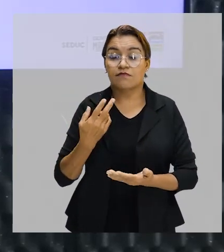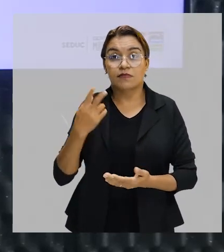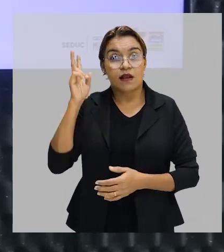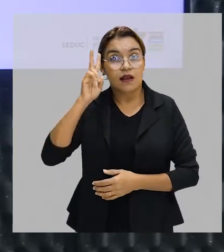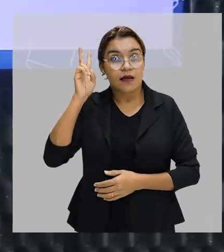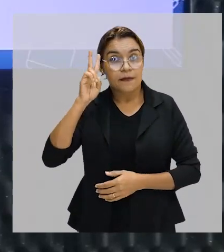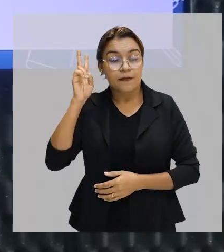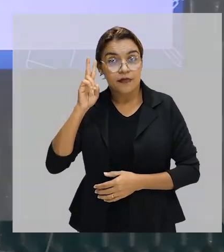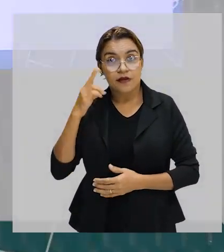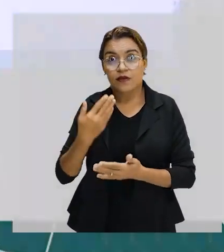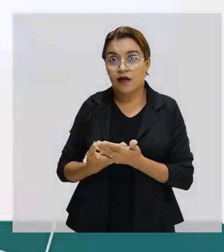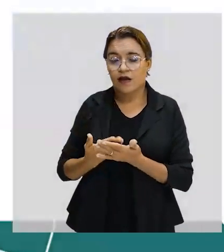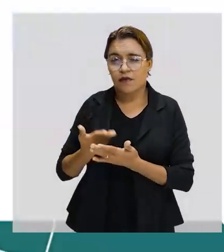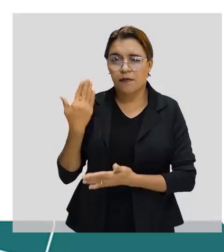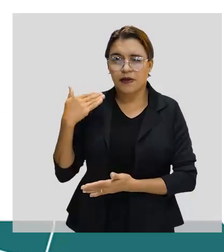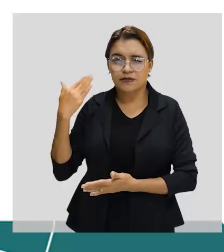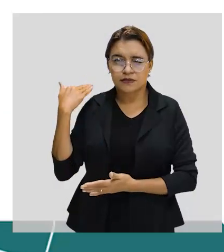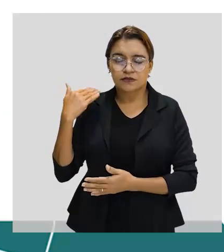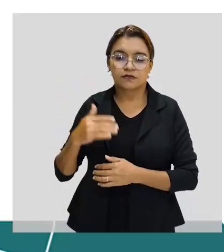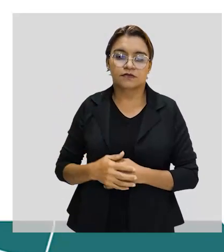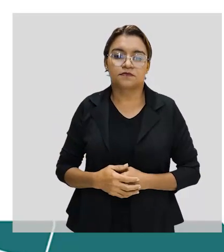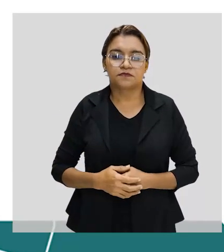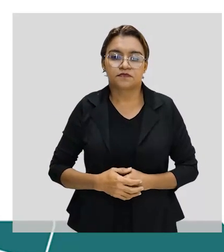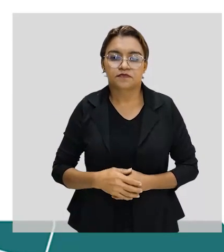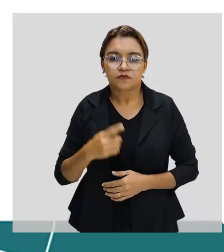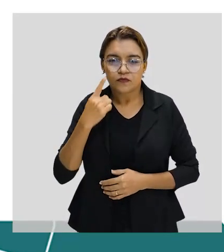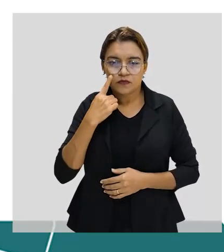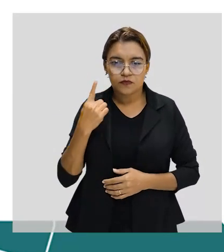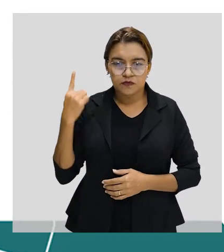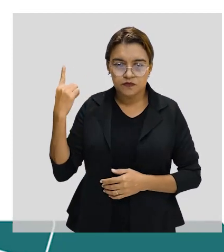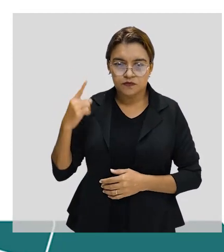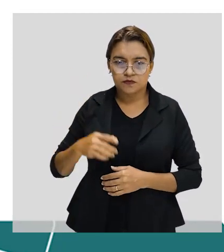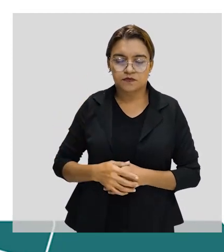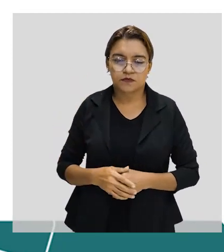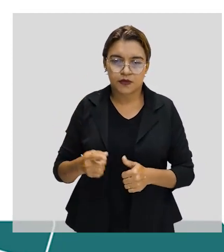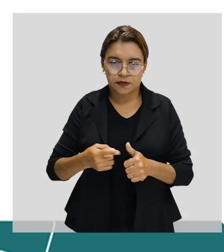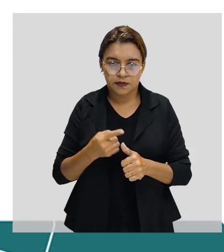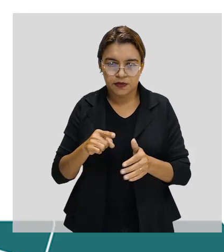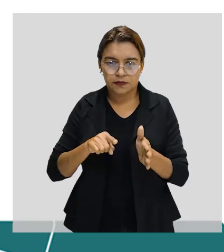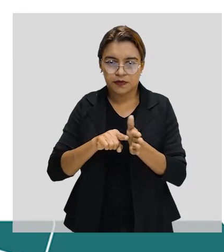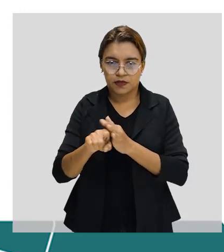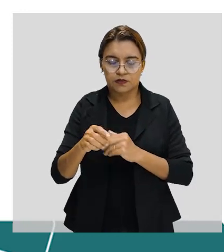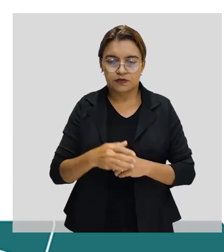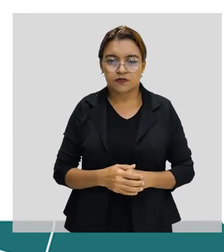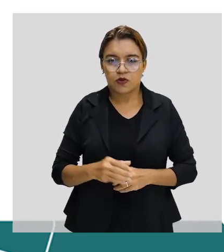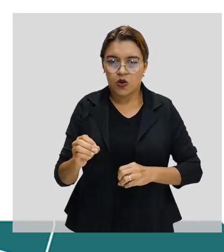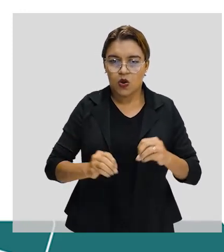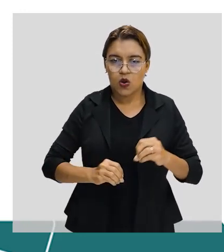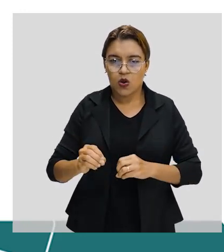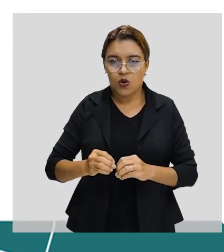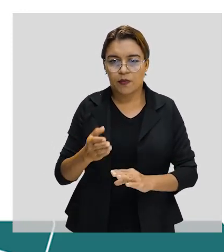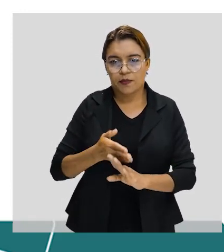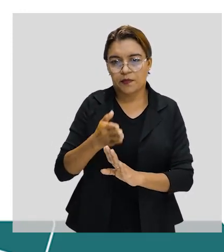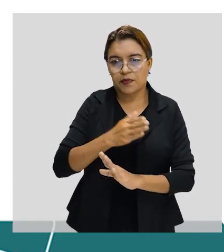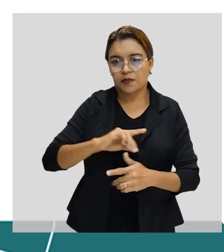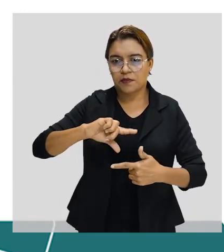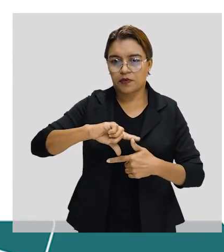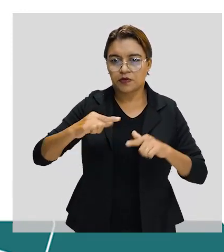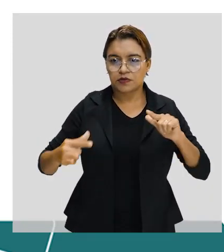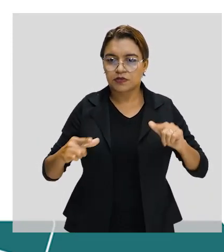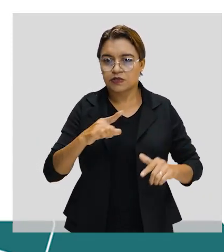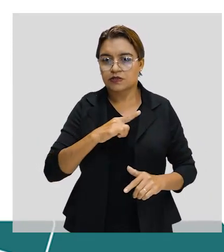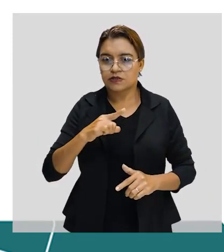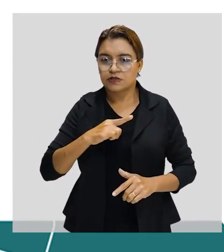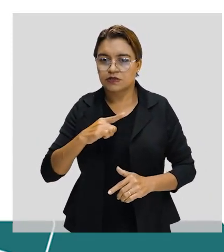sobre pré-modernismo, tá certo? Olha só. Primeira questão diz assim, ó, obra pré-modernista eivada de informações, histórias